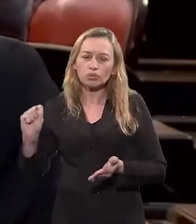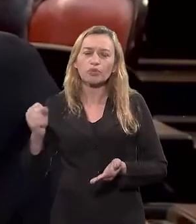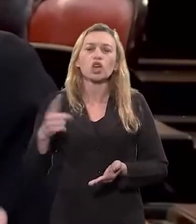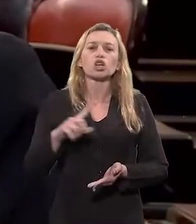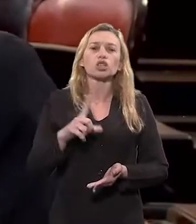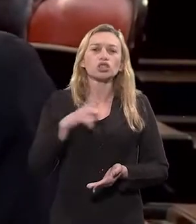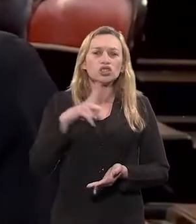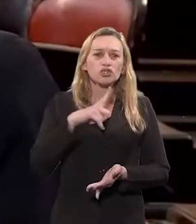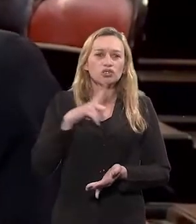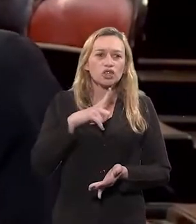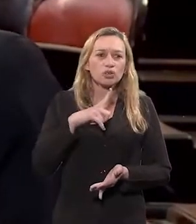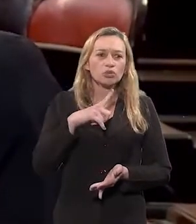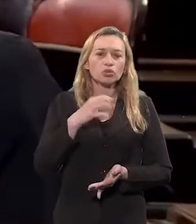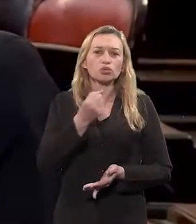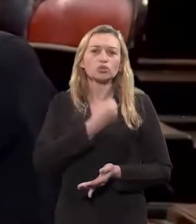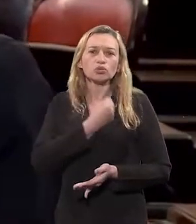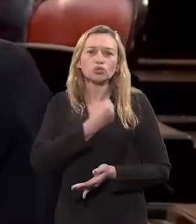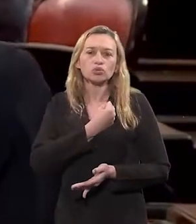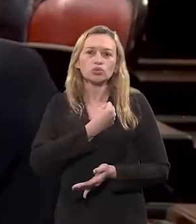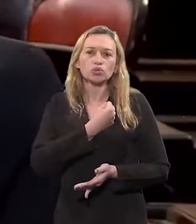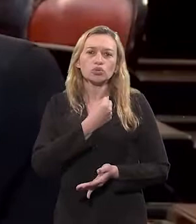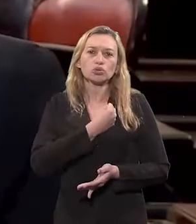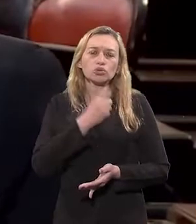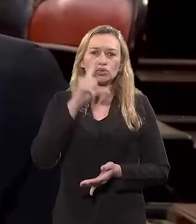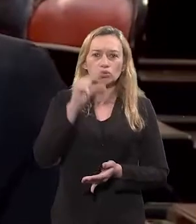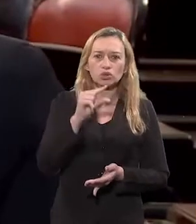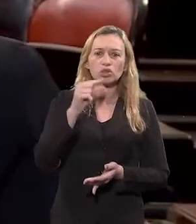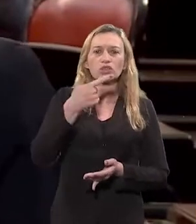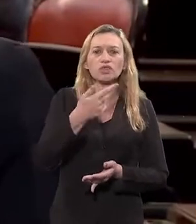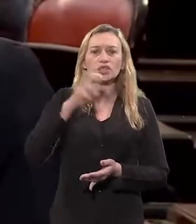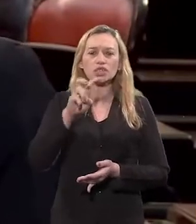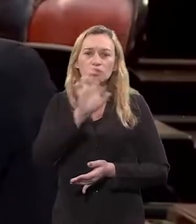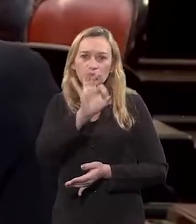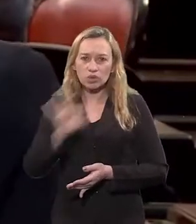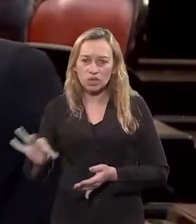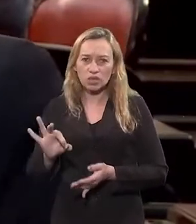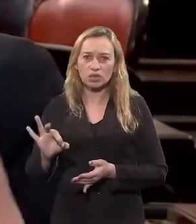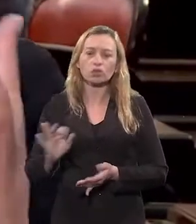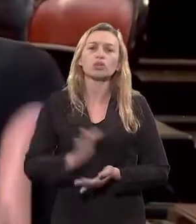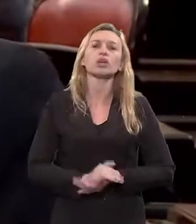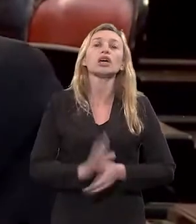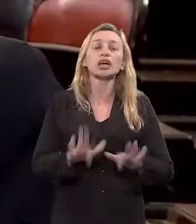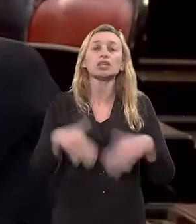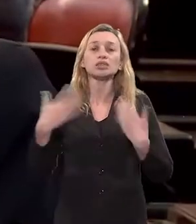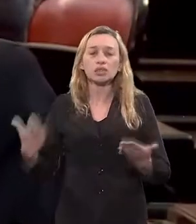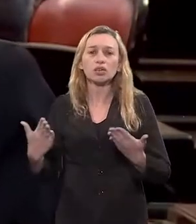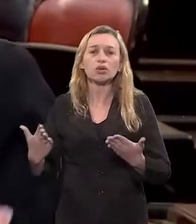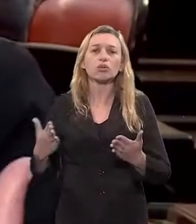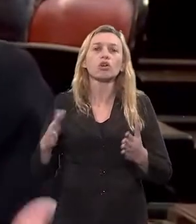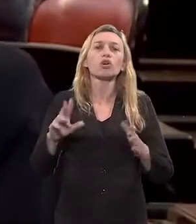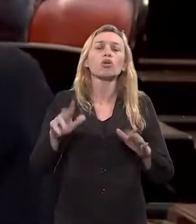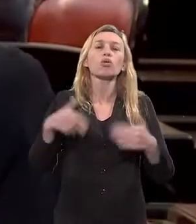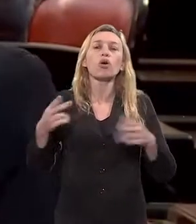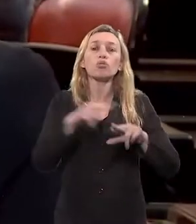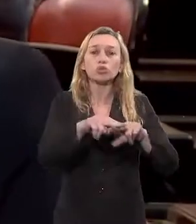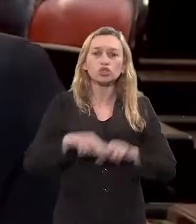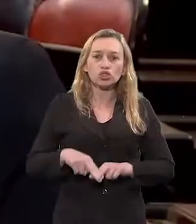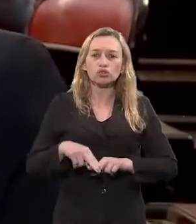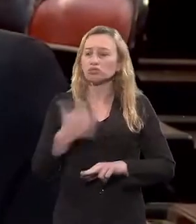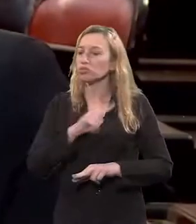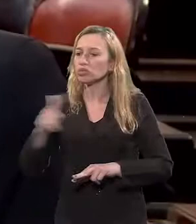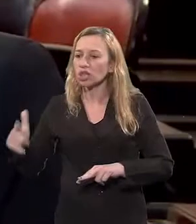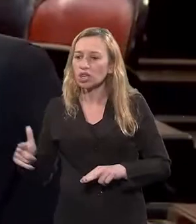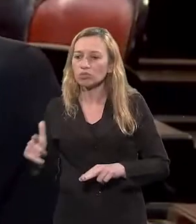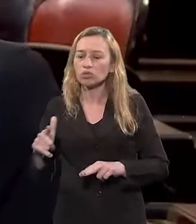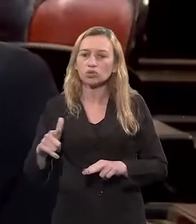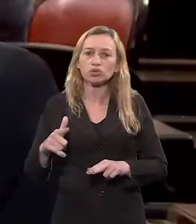2018, nós tivemos uma redução de 25%. Então, o retrato dessa situação qual é? Nós